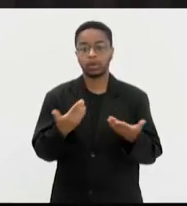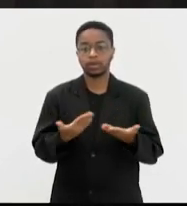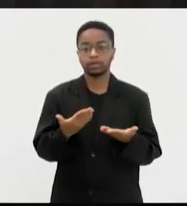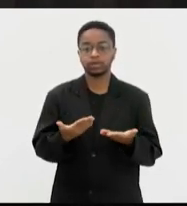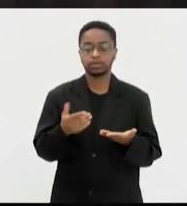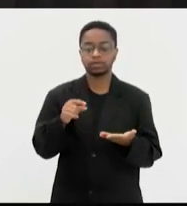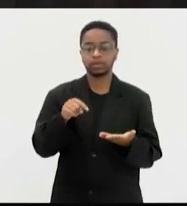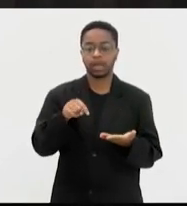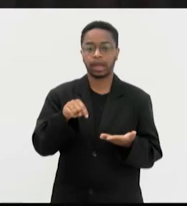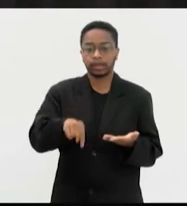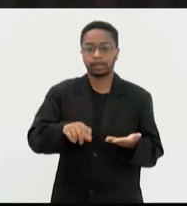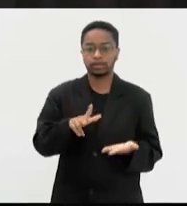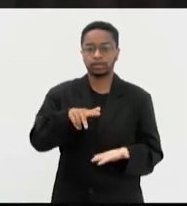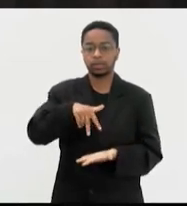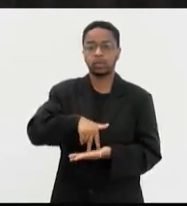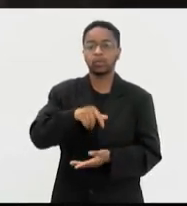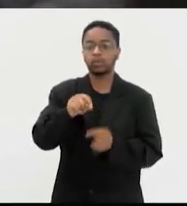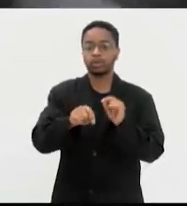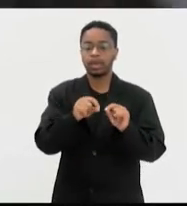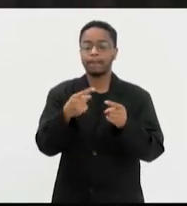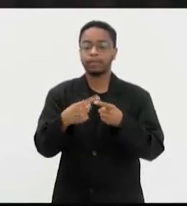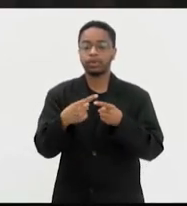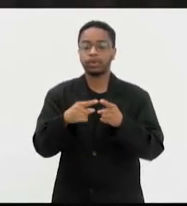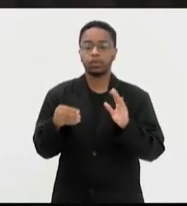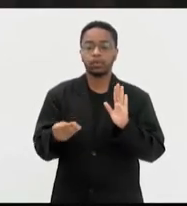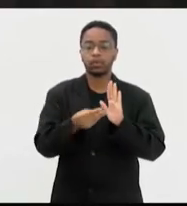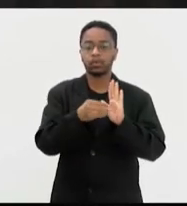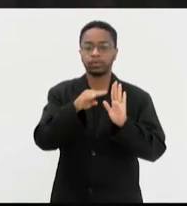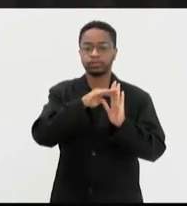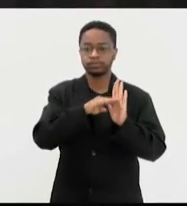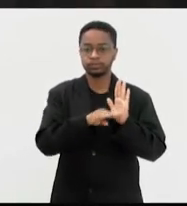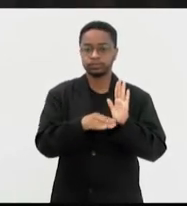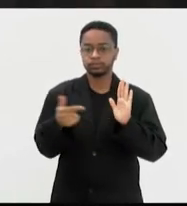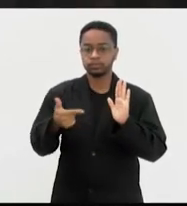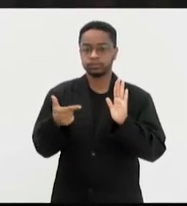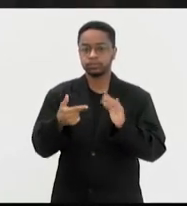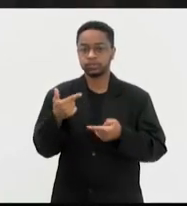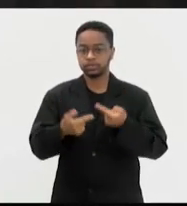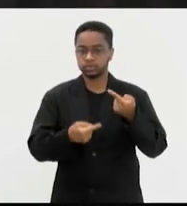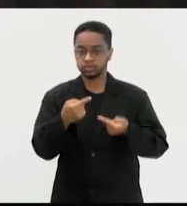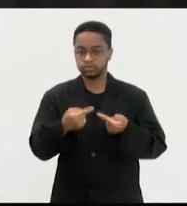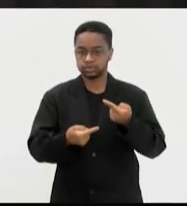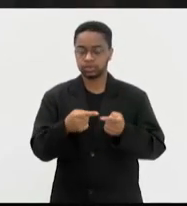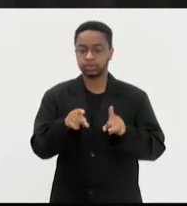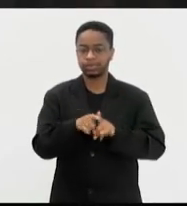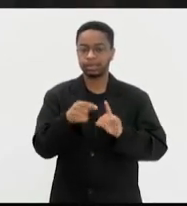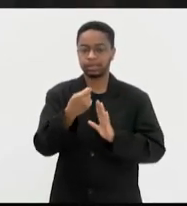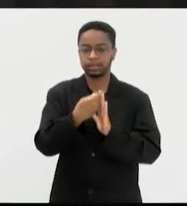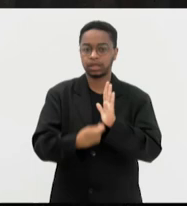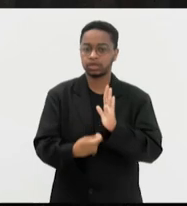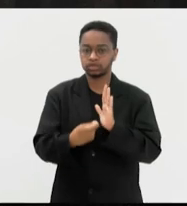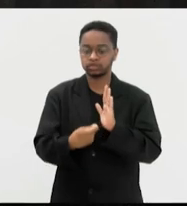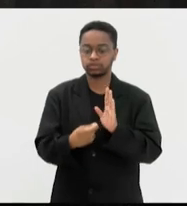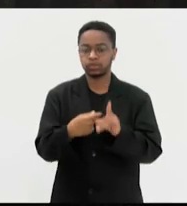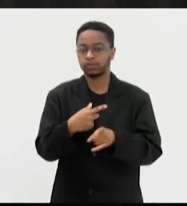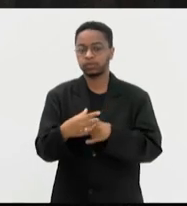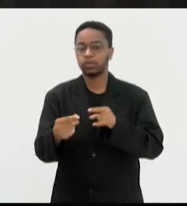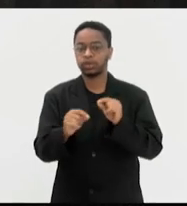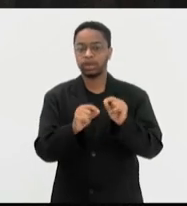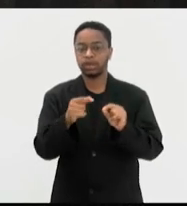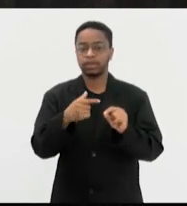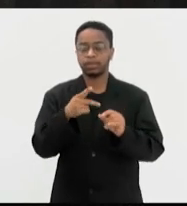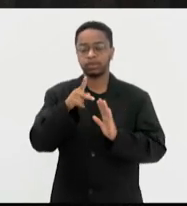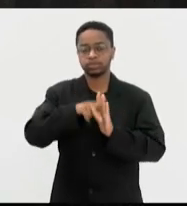Val que eu tô muito feliz que foi incluído na ordem do dia em segunda discussão na redação do vencido projeto de minha